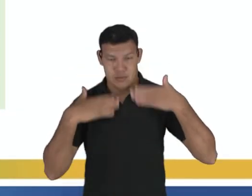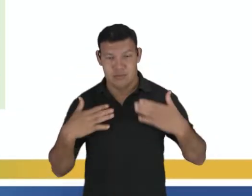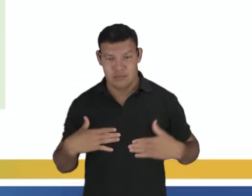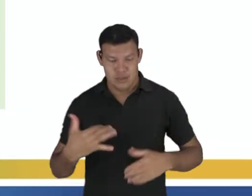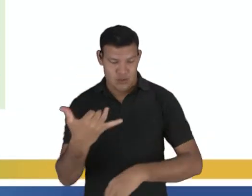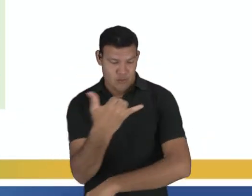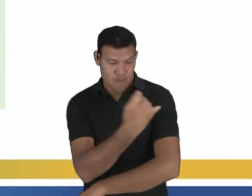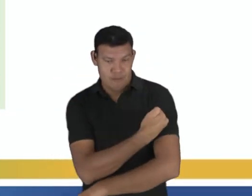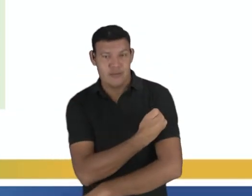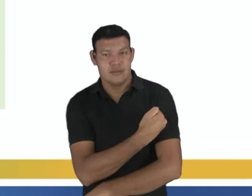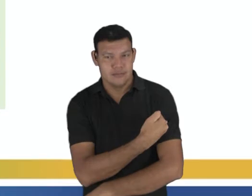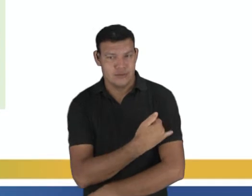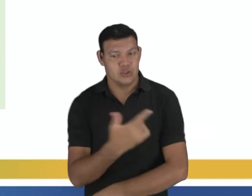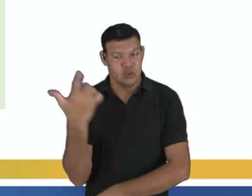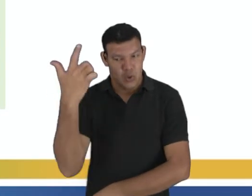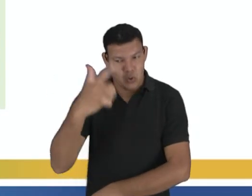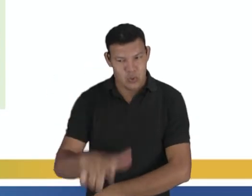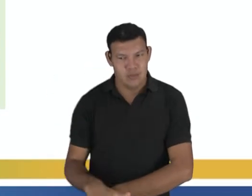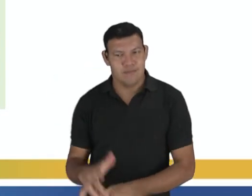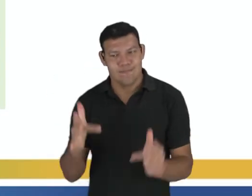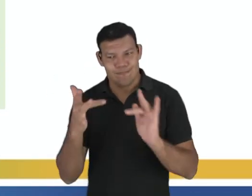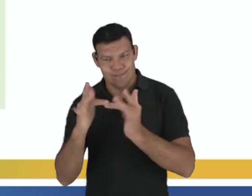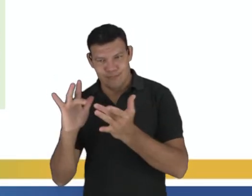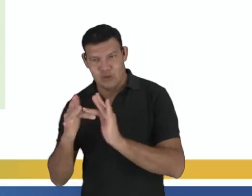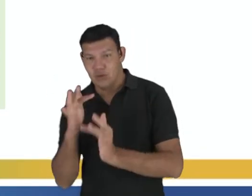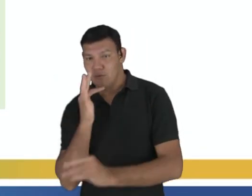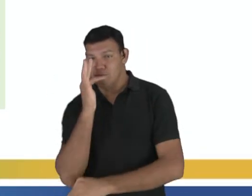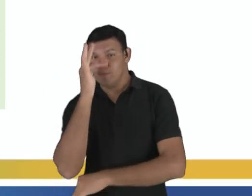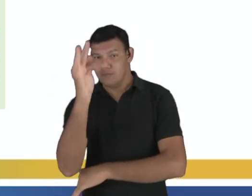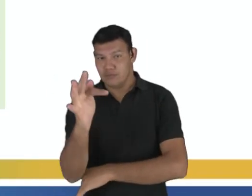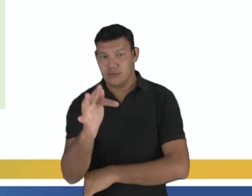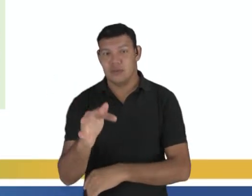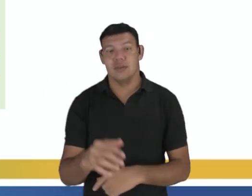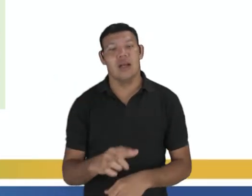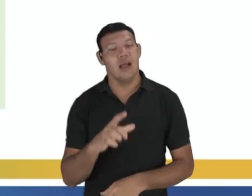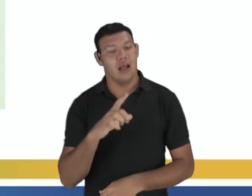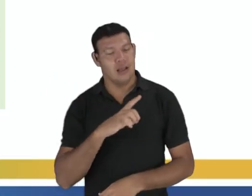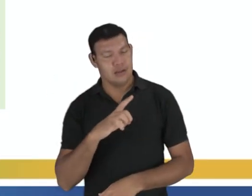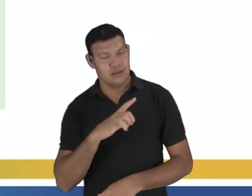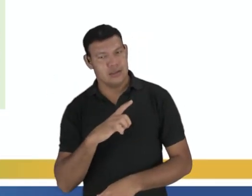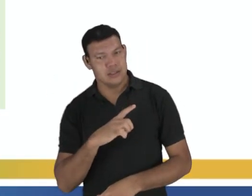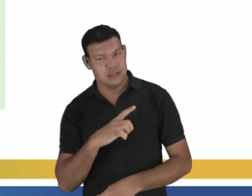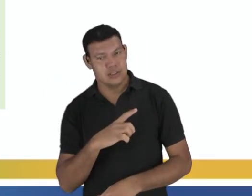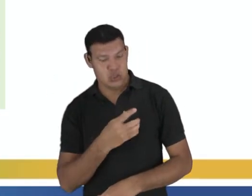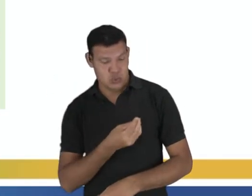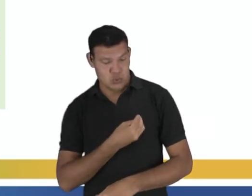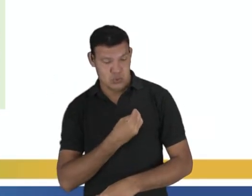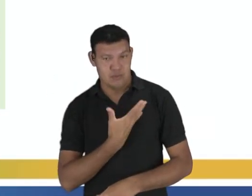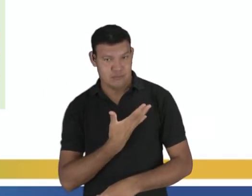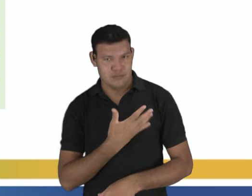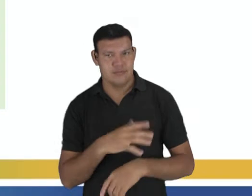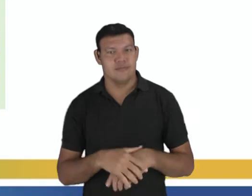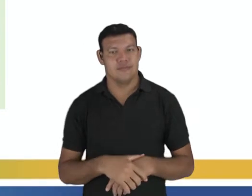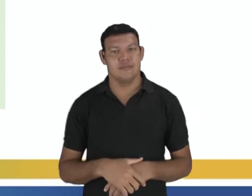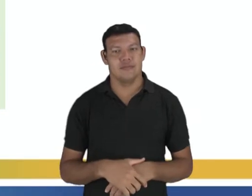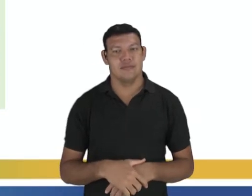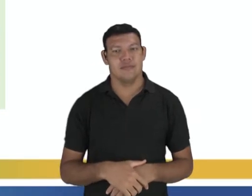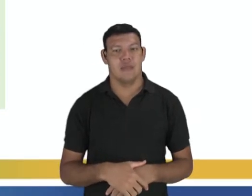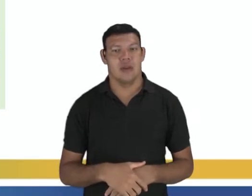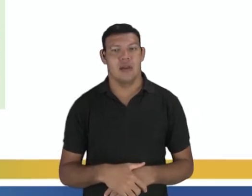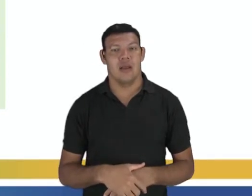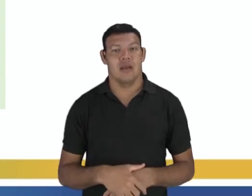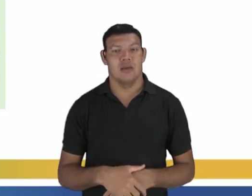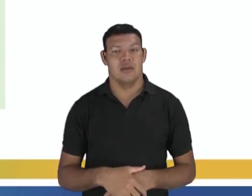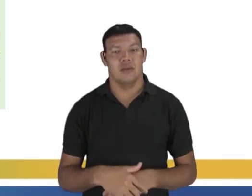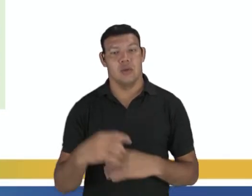pessoa que tá ocorrendo a vacinação, entrar em contato com esse mesmo organismo futuramente, mas agora o organismo vivo, né, normal, o